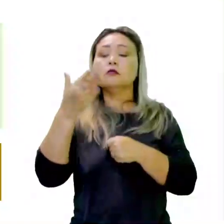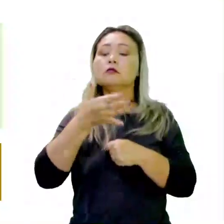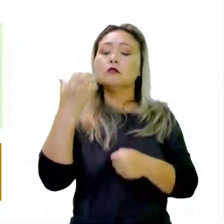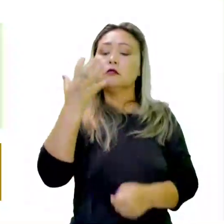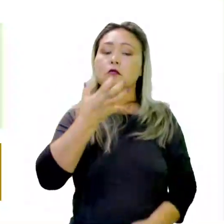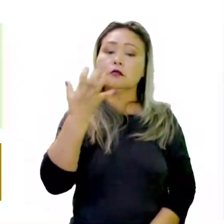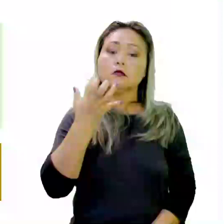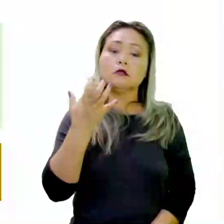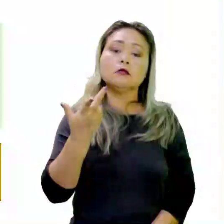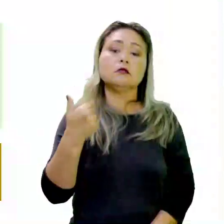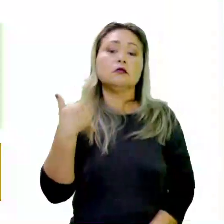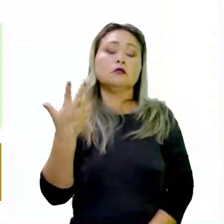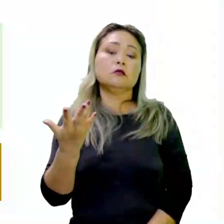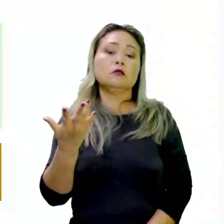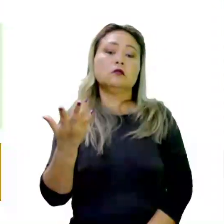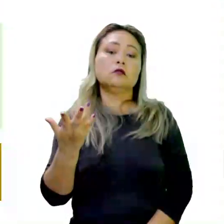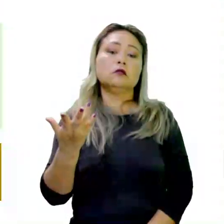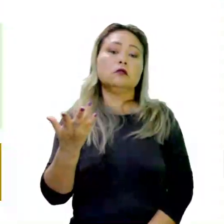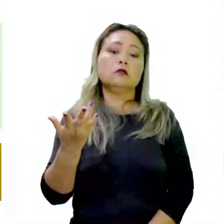cantando,